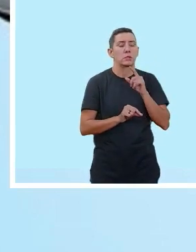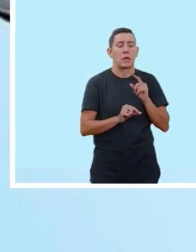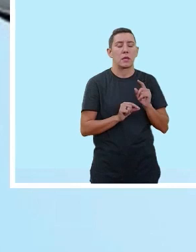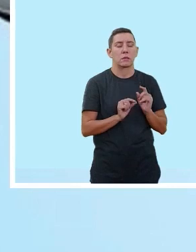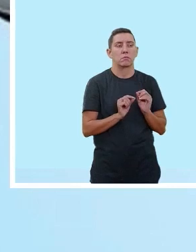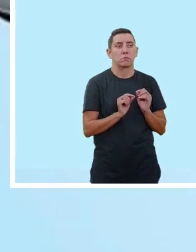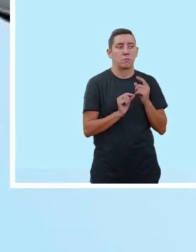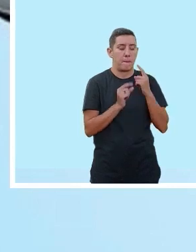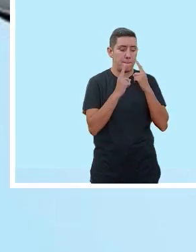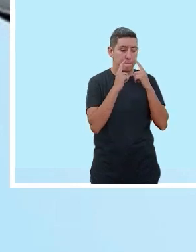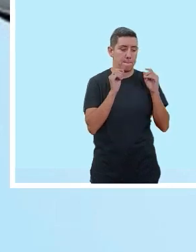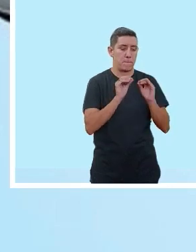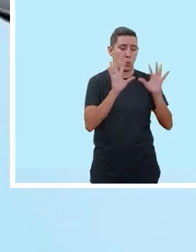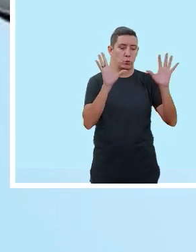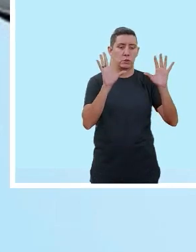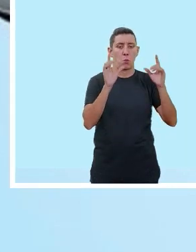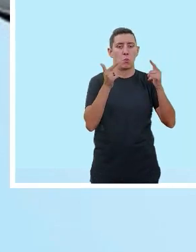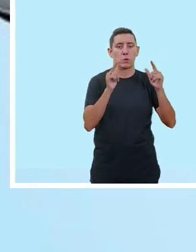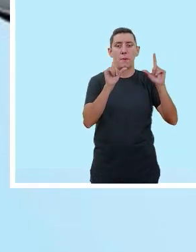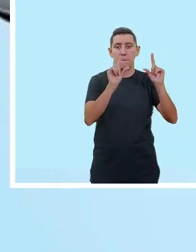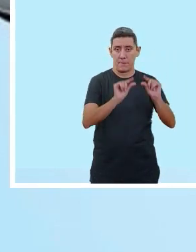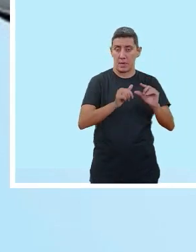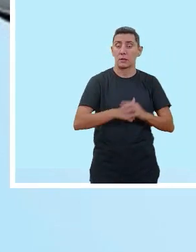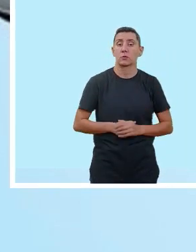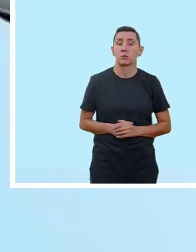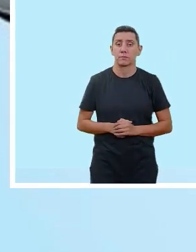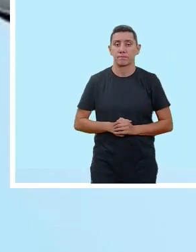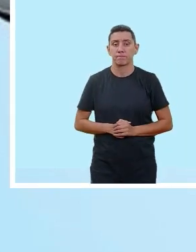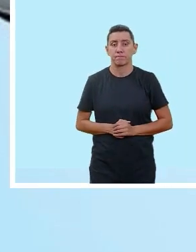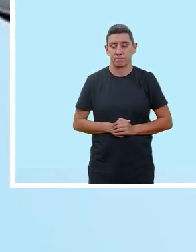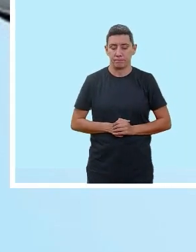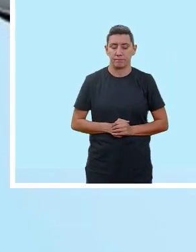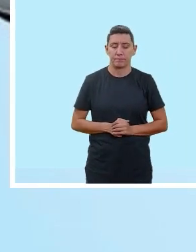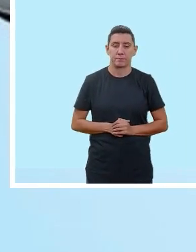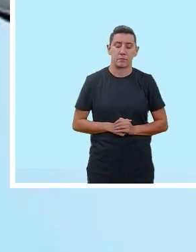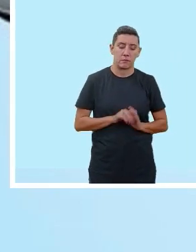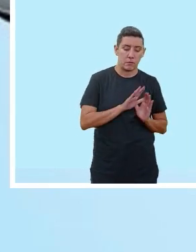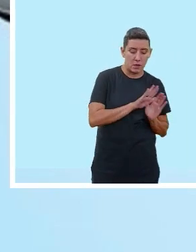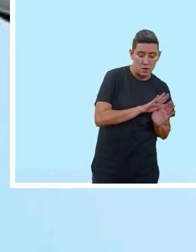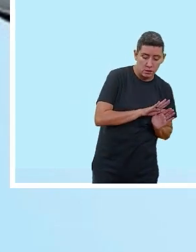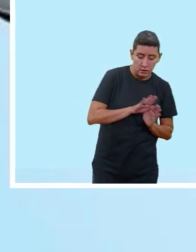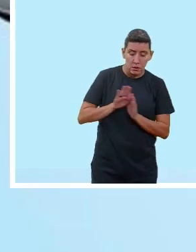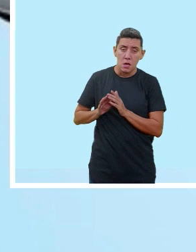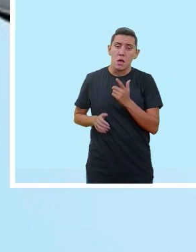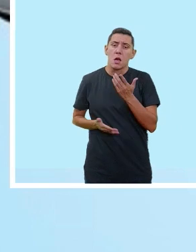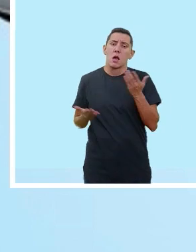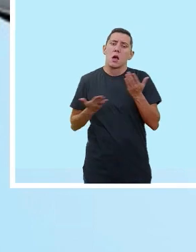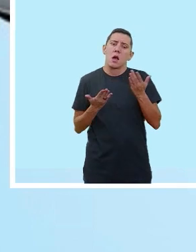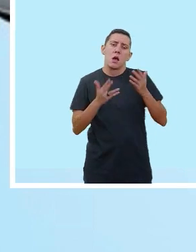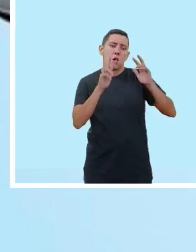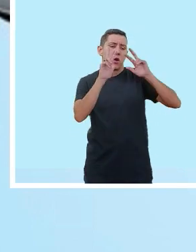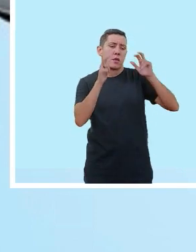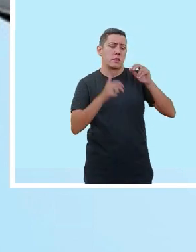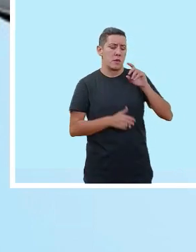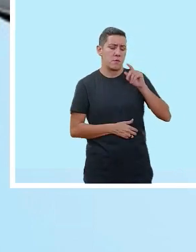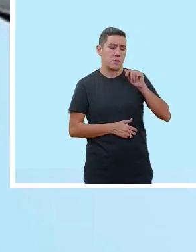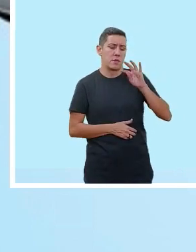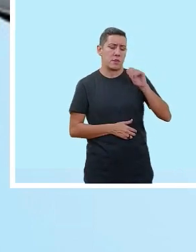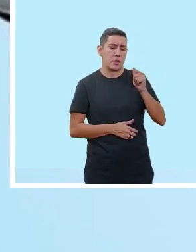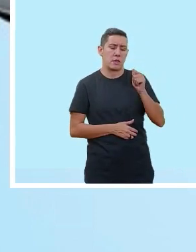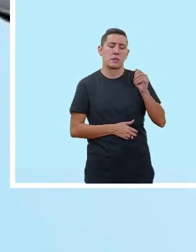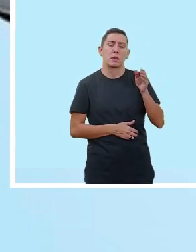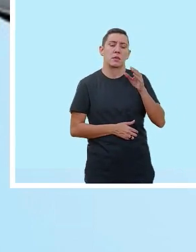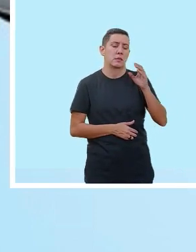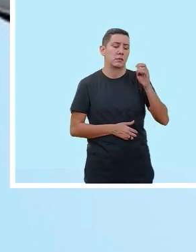neutralidade de carbono, né? Vamos falar um pouquinho agora sobre a parte dos data centers, né? Como eu comentei com vocês, os data centers